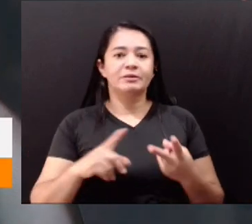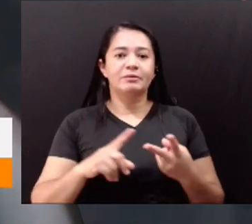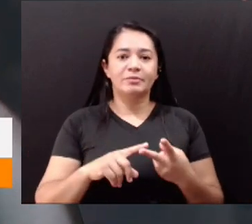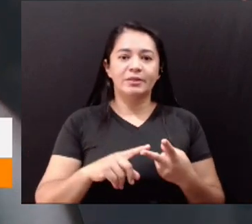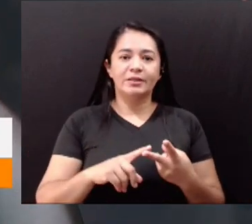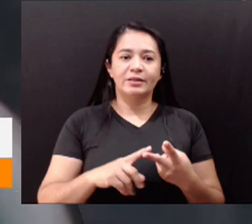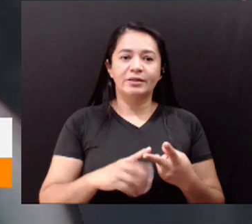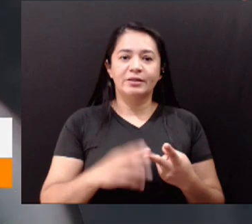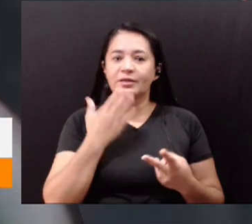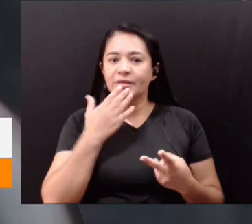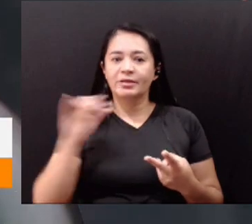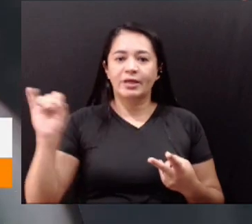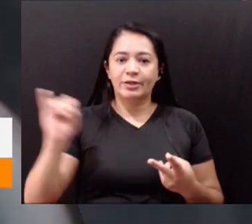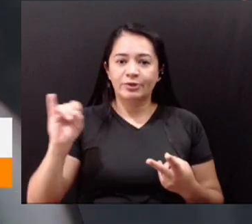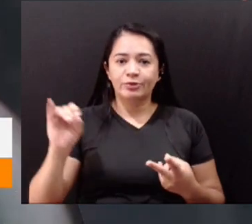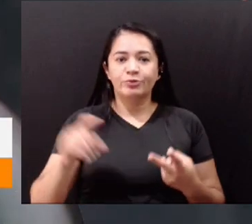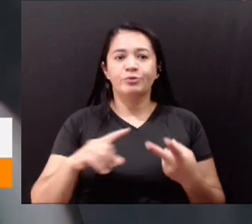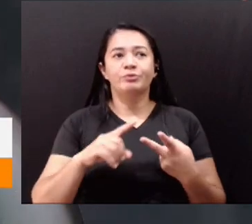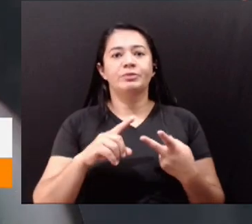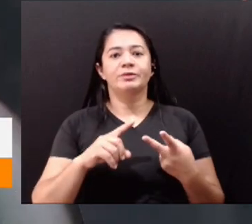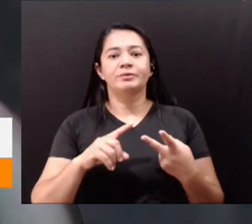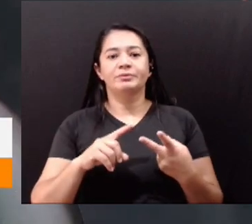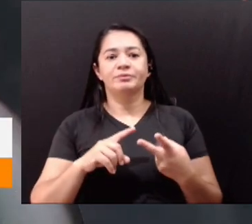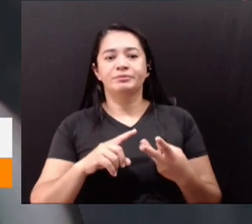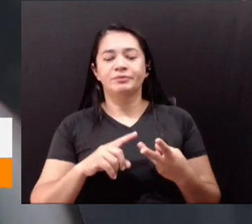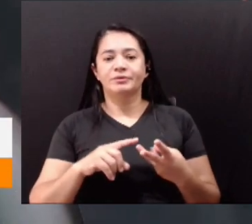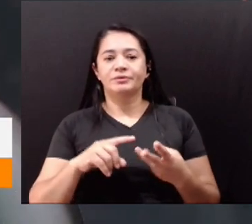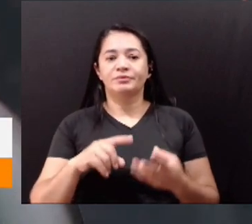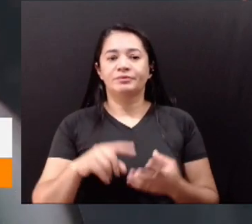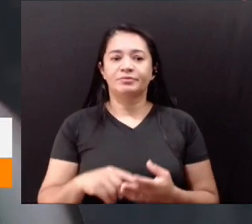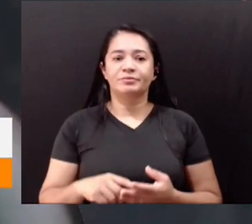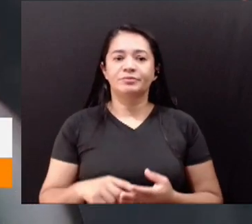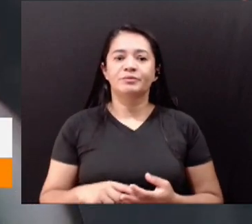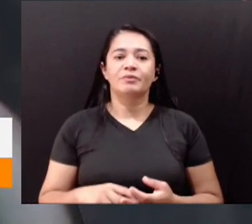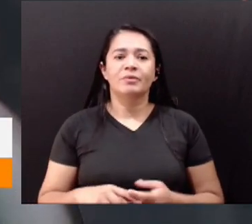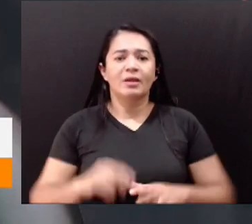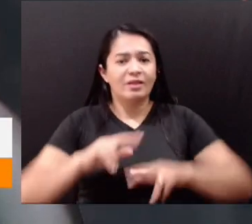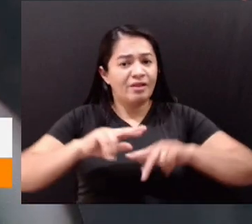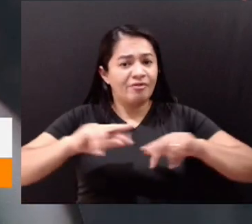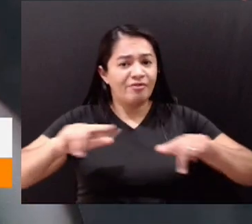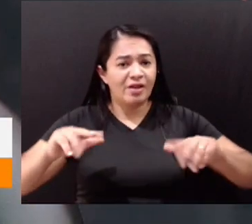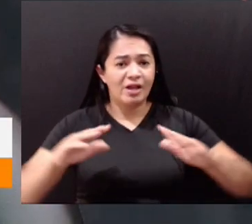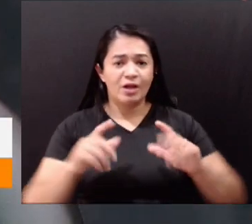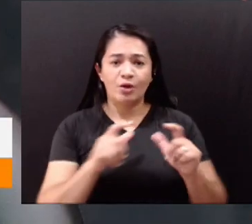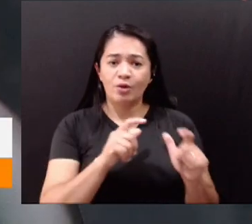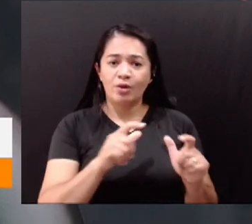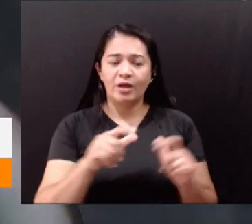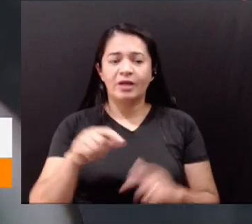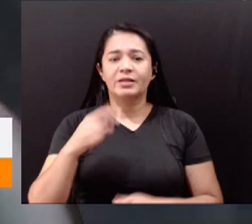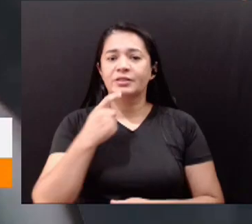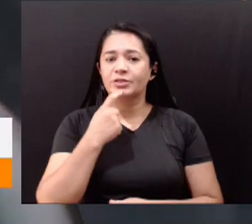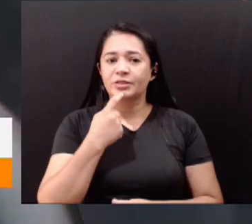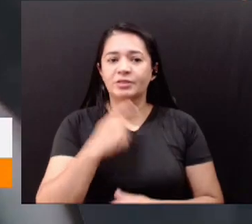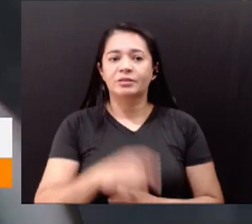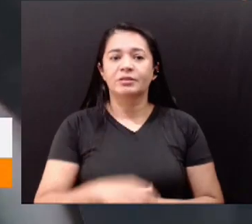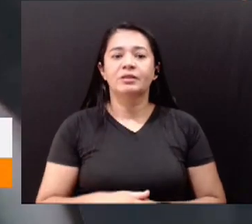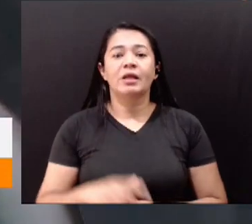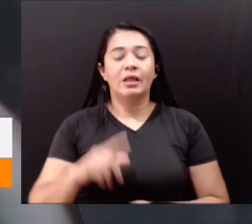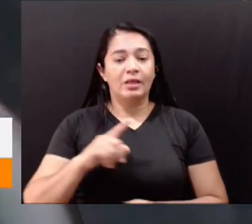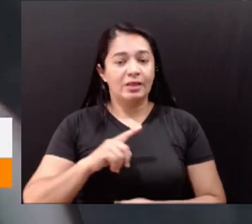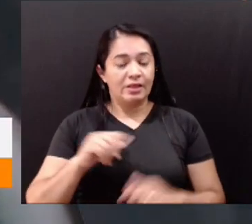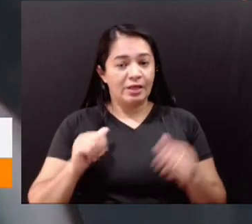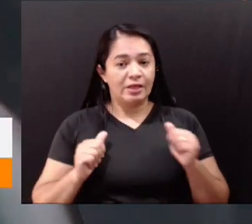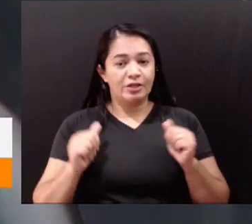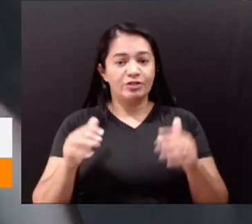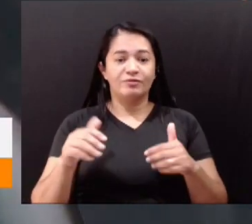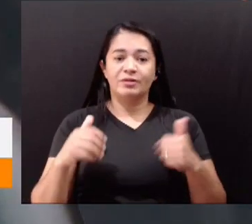Sim, temos, inclusive ali no Centro de Vivência do Idoso, isso. né, algumas atividades interessantes, importantes, desde